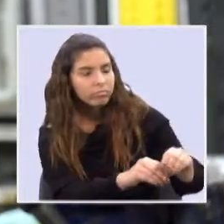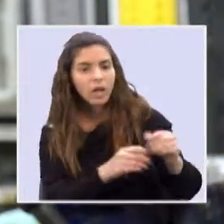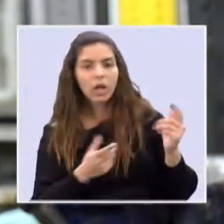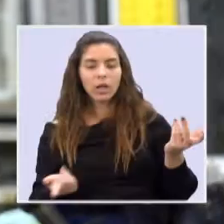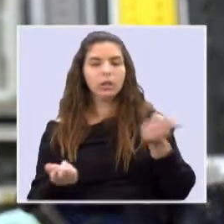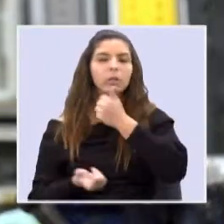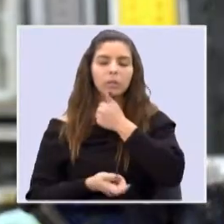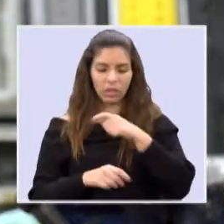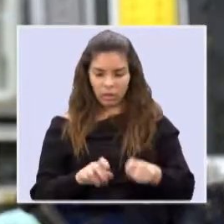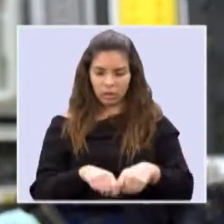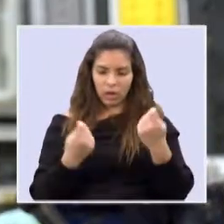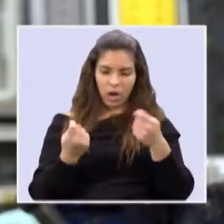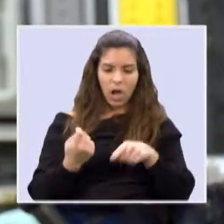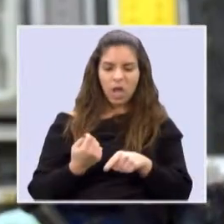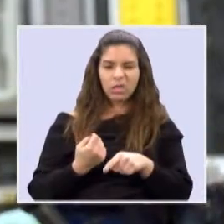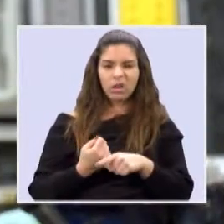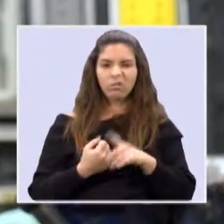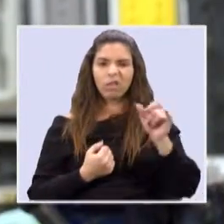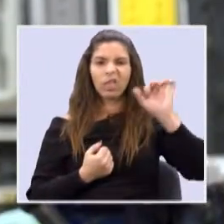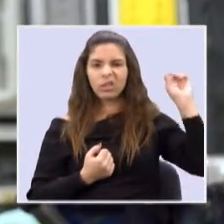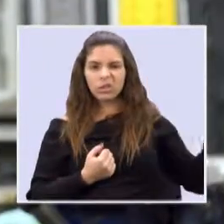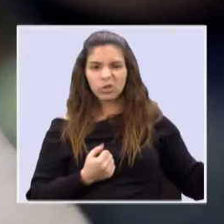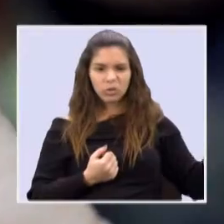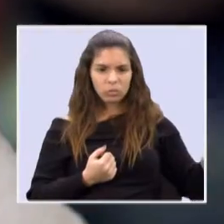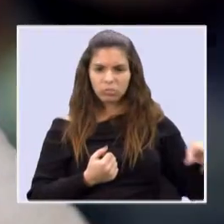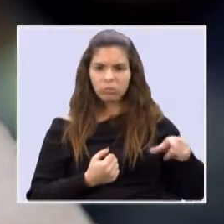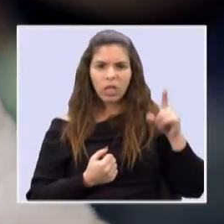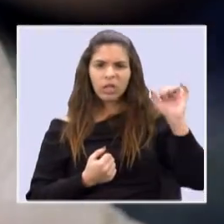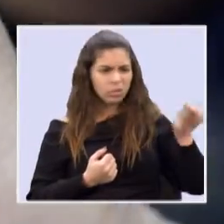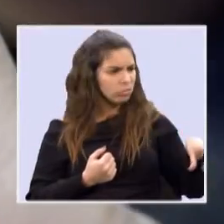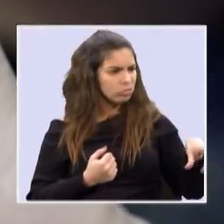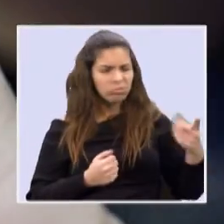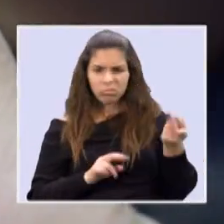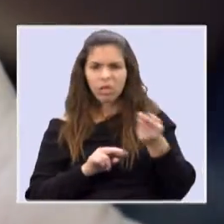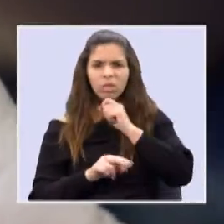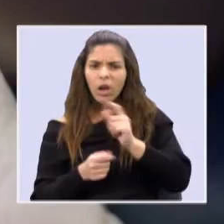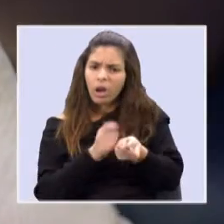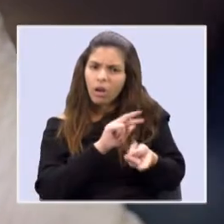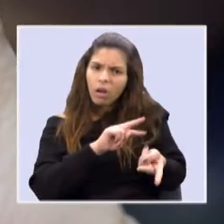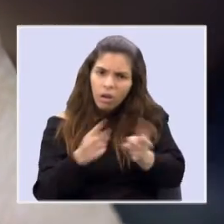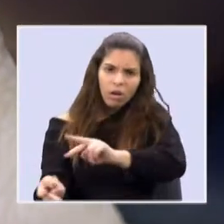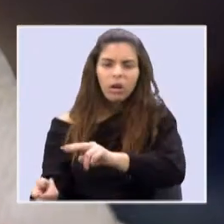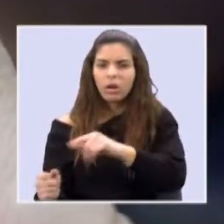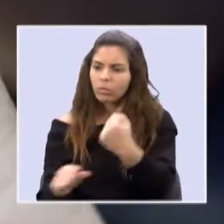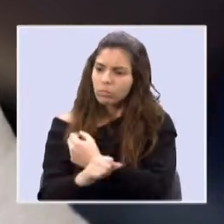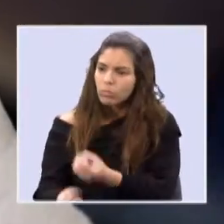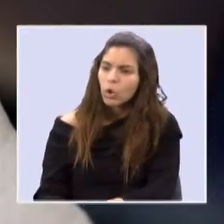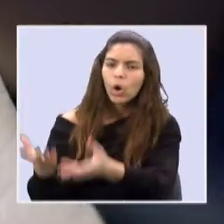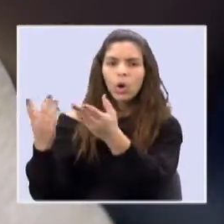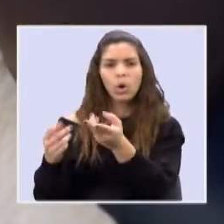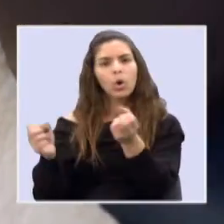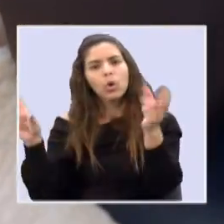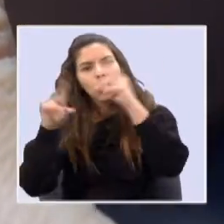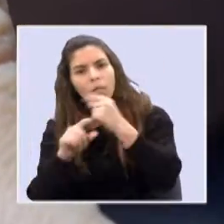ou simplesmente diz para usar e deitar fora? Há também motivações sociais e políticas. Há